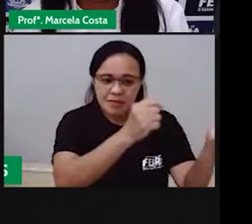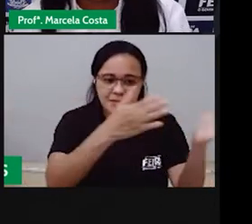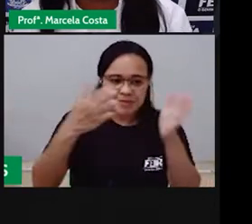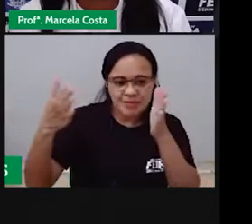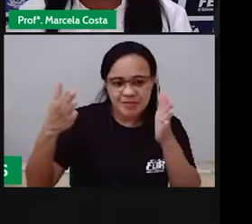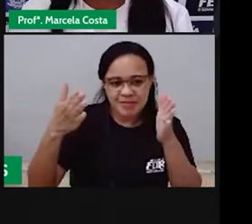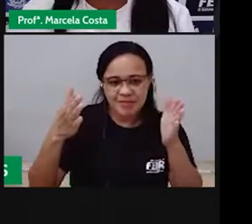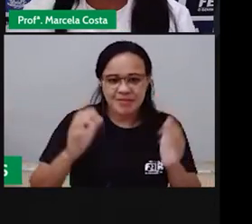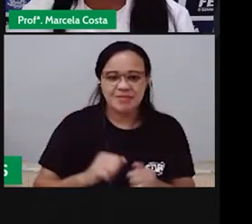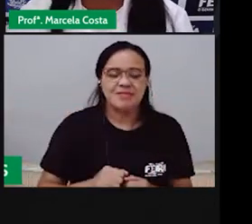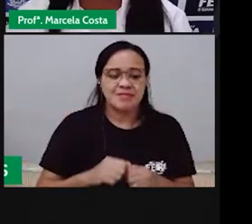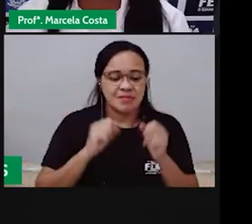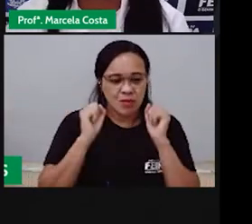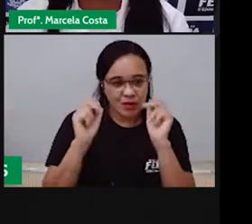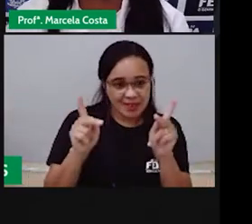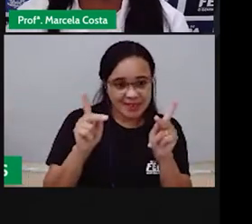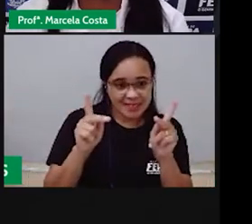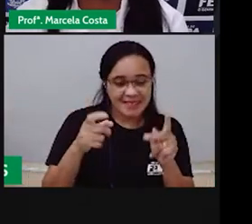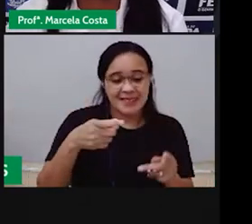xaxado, tá?